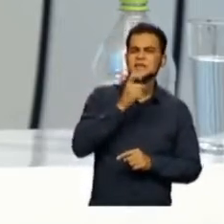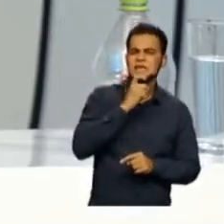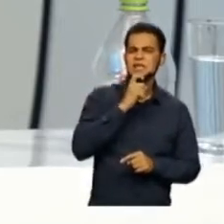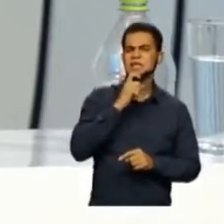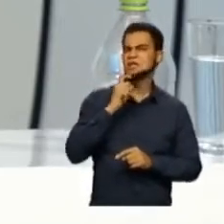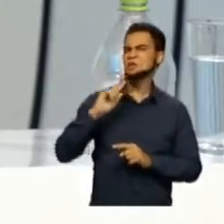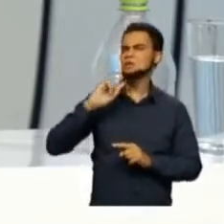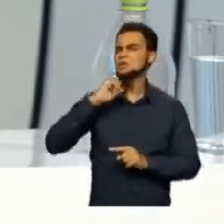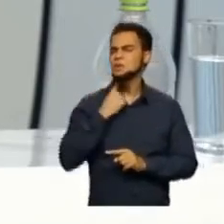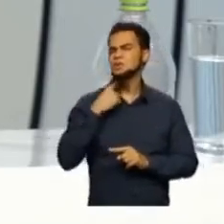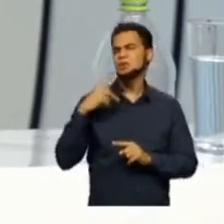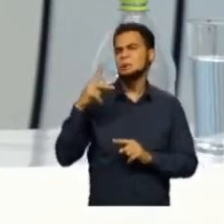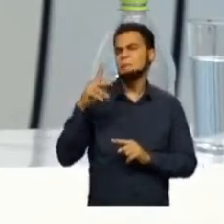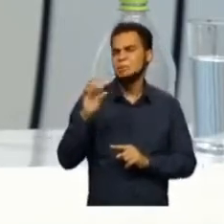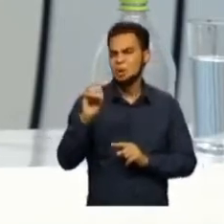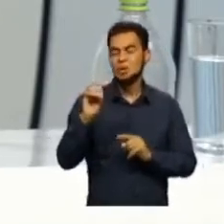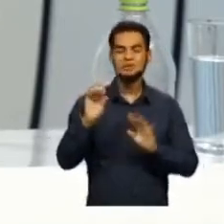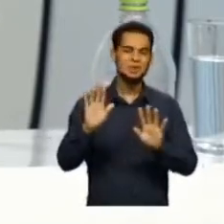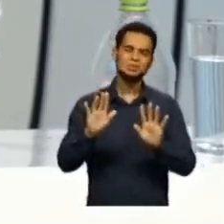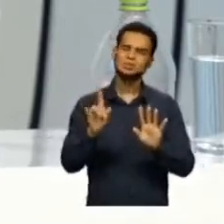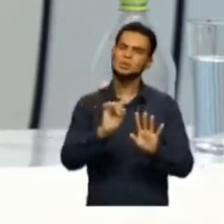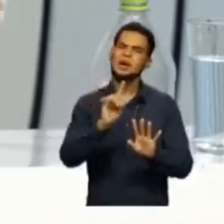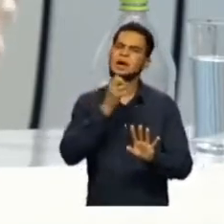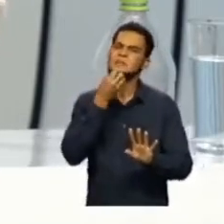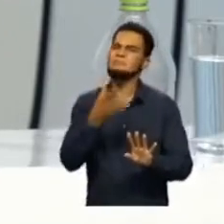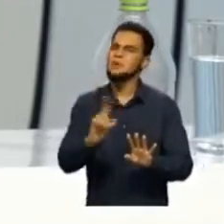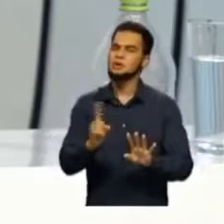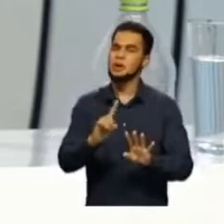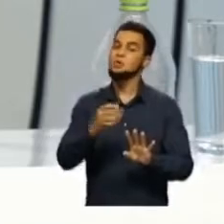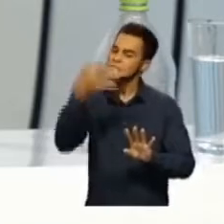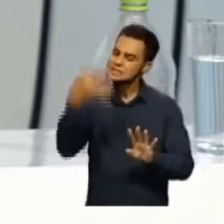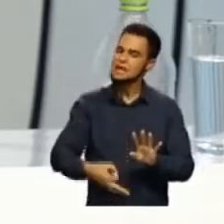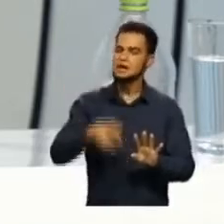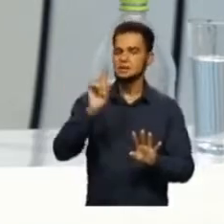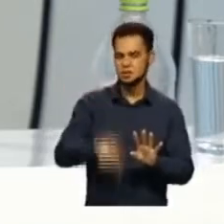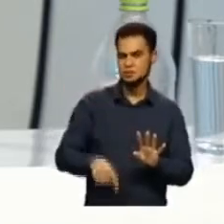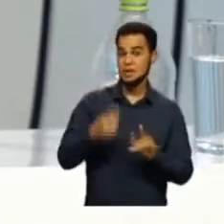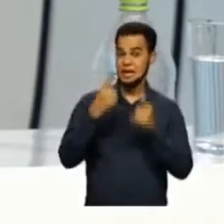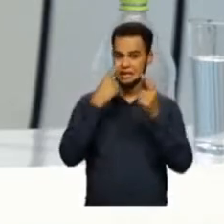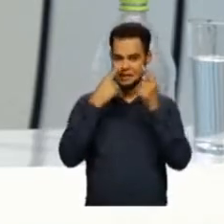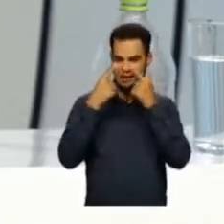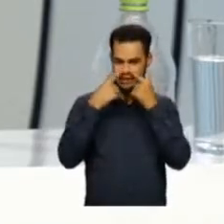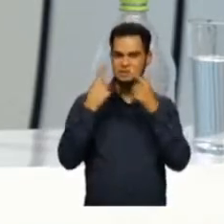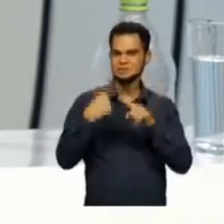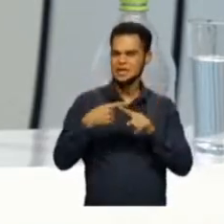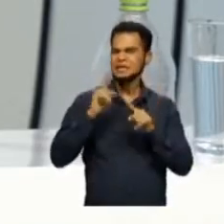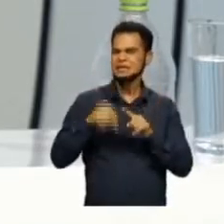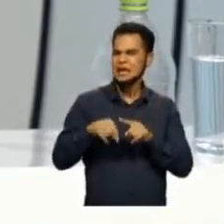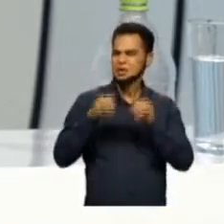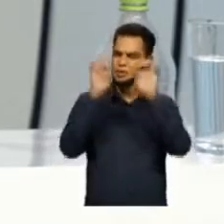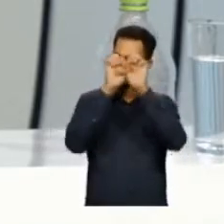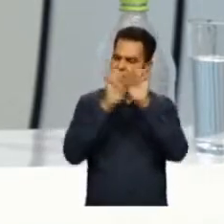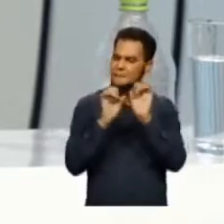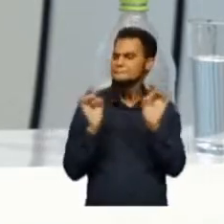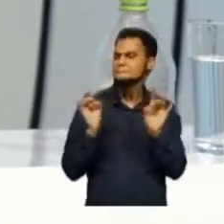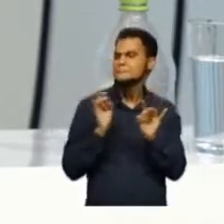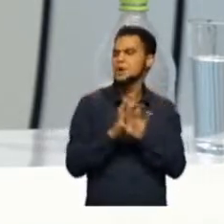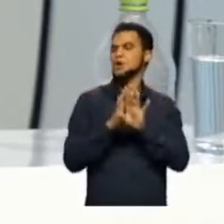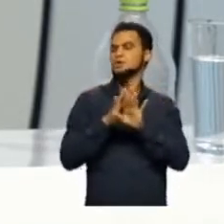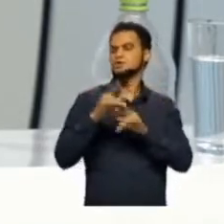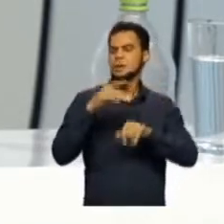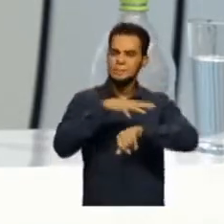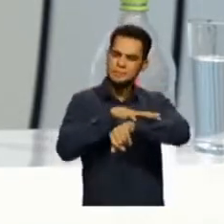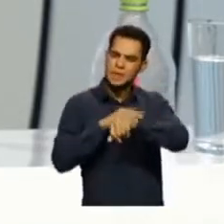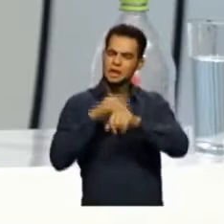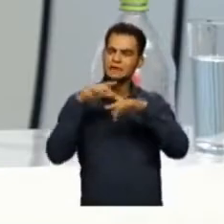então não é aconselhável a respiração pela boca e sim pelo nariz, porque nós temos essas estruturas que vai filtrar, aquecer e